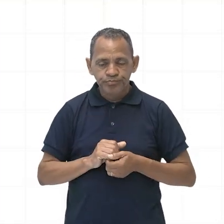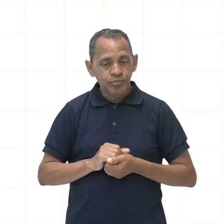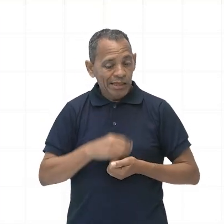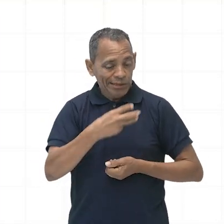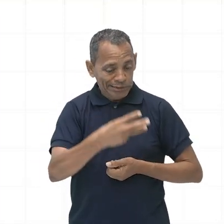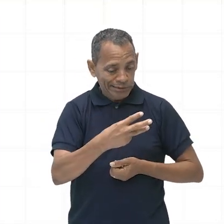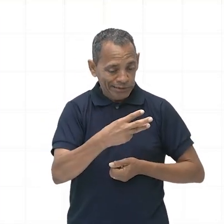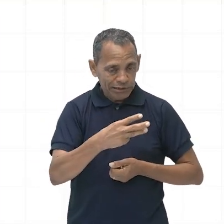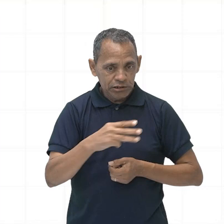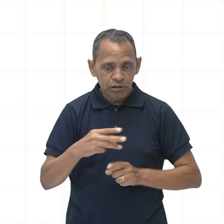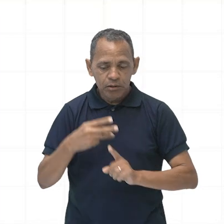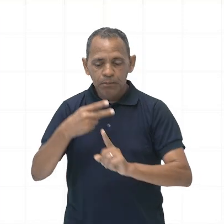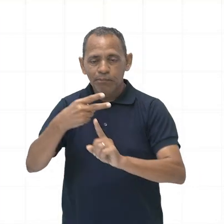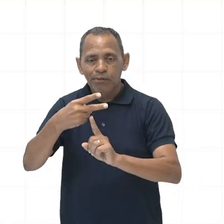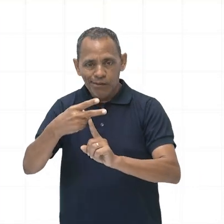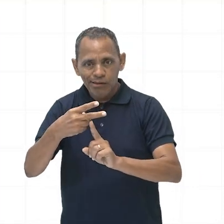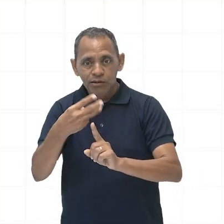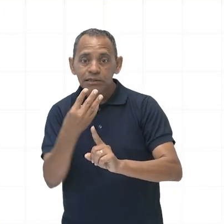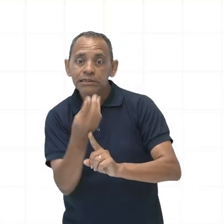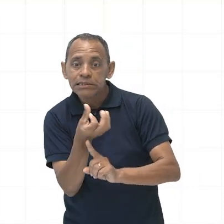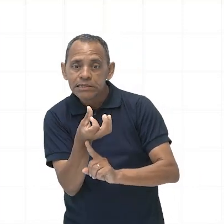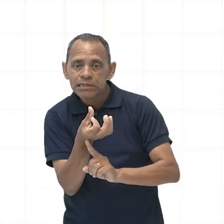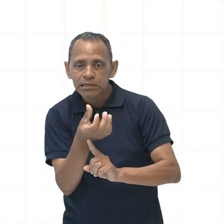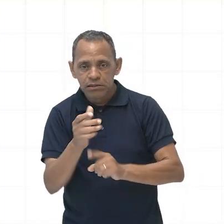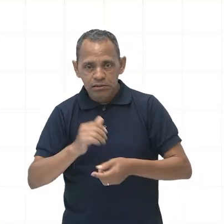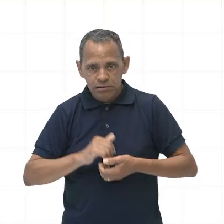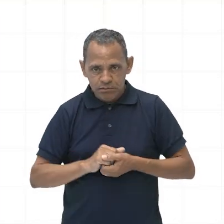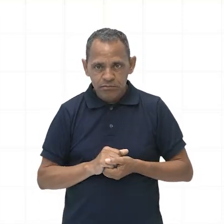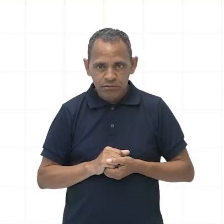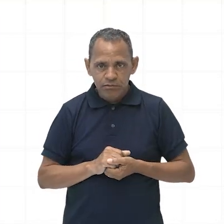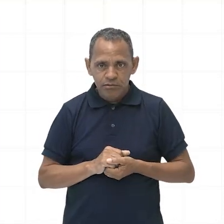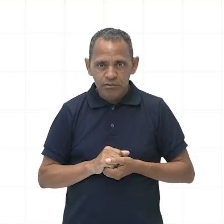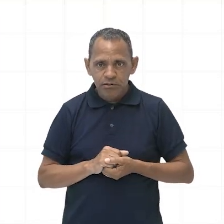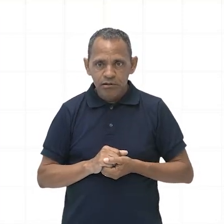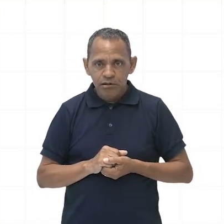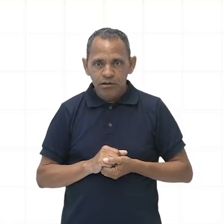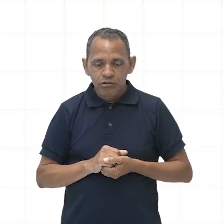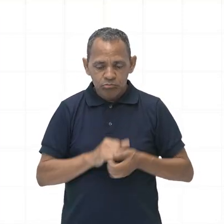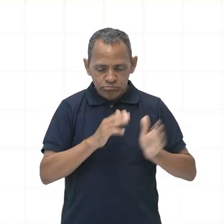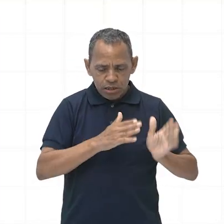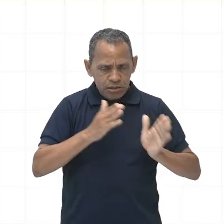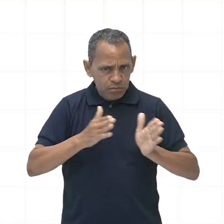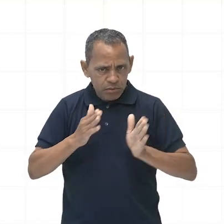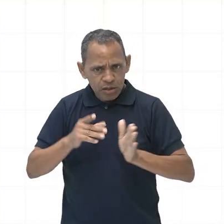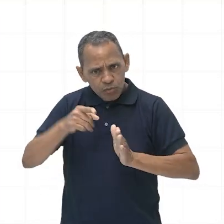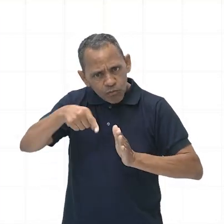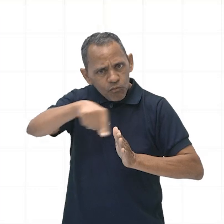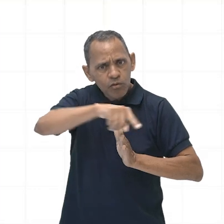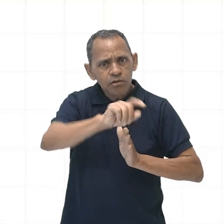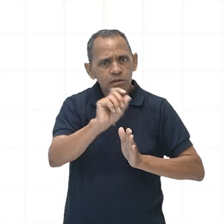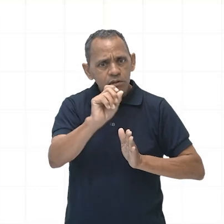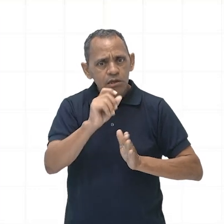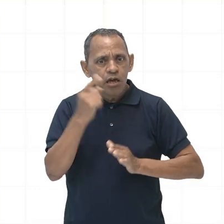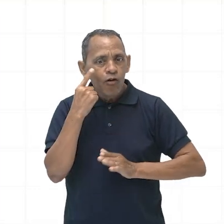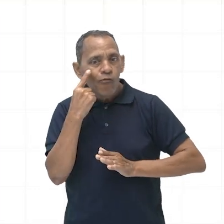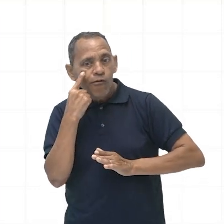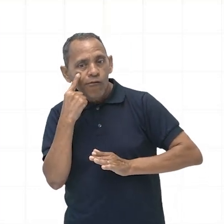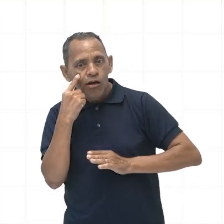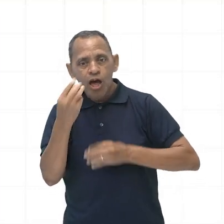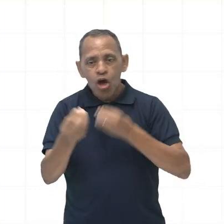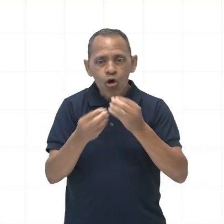que eu estou fazendo aqui esse passo, né? Só para vocês verificarem aqui o que eu estou fazendo com o expoente,